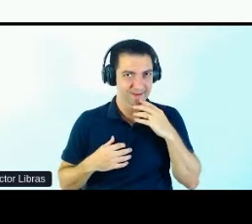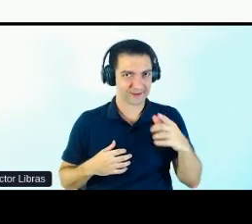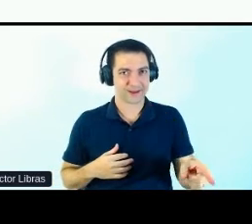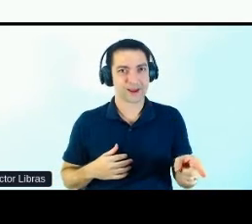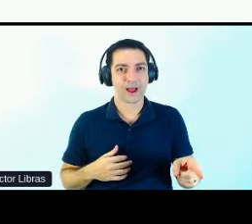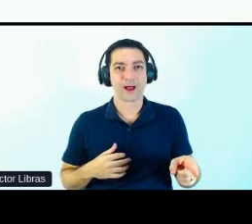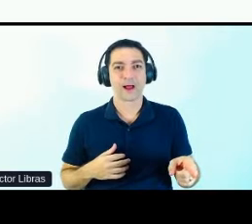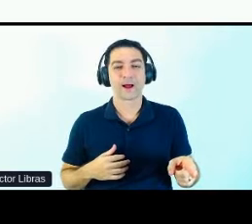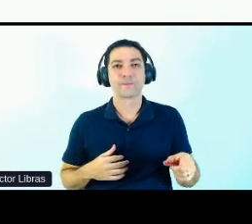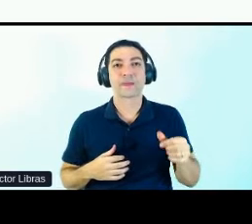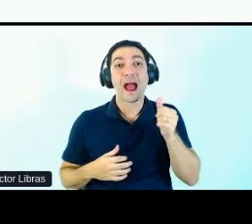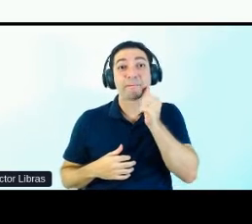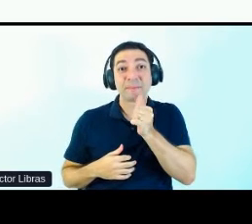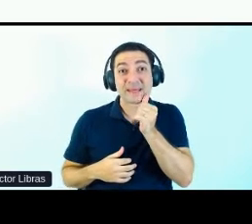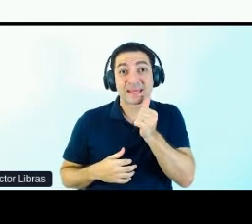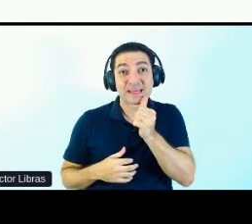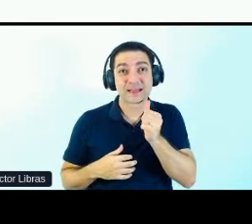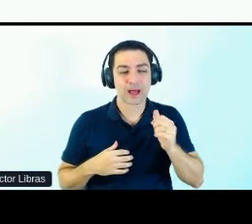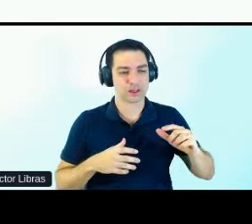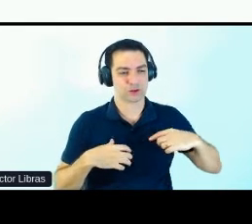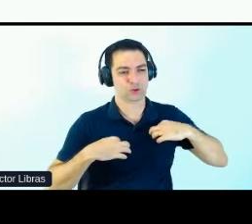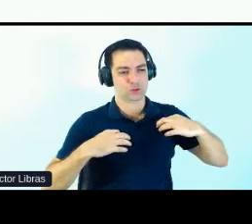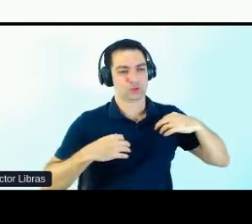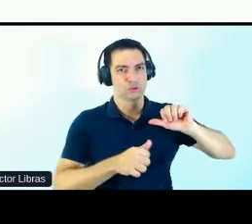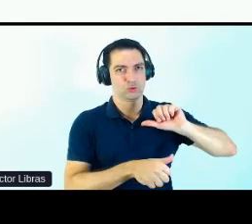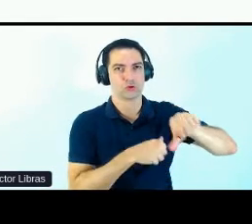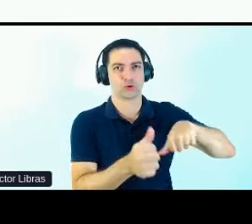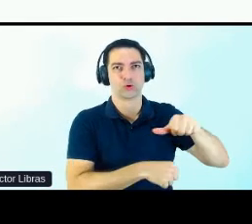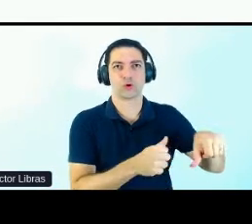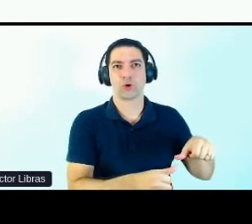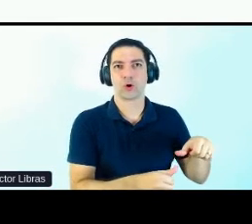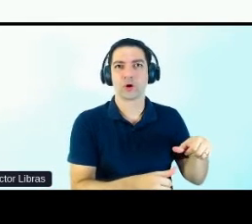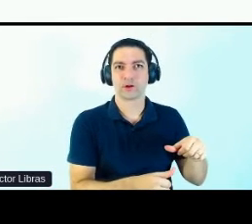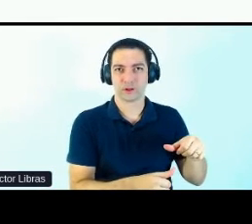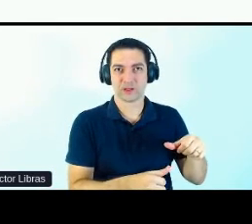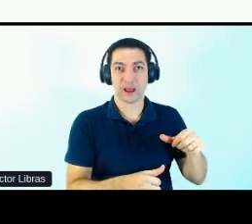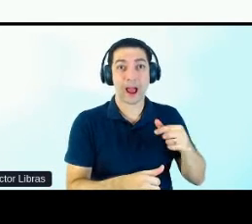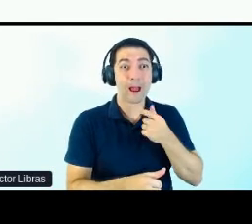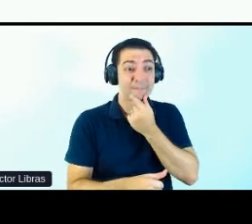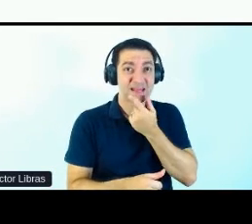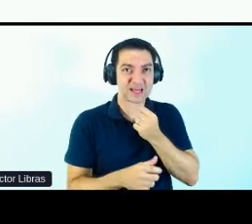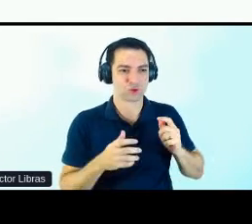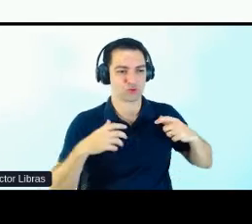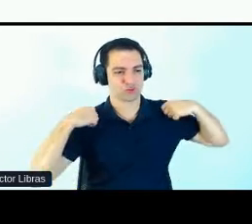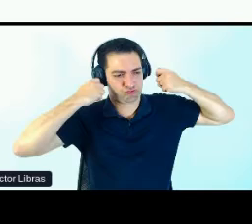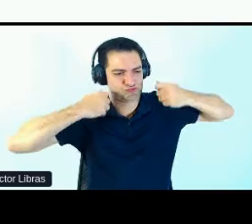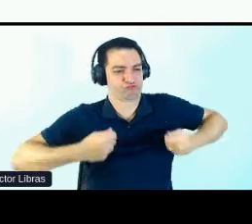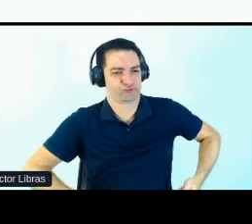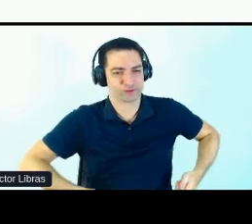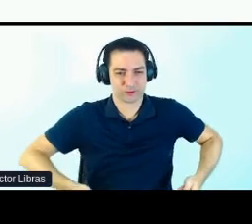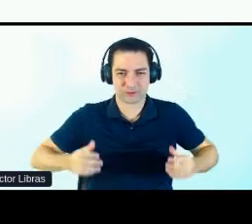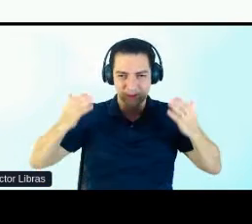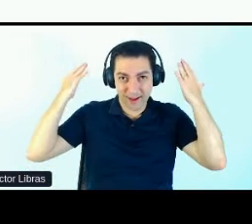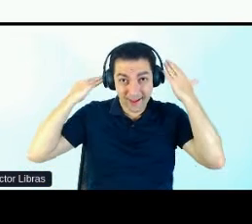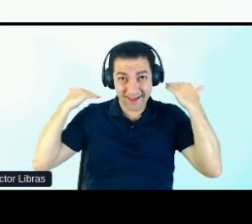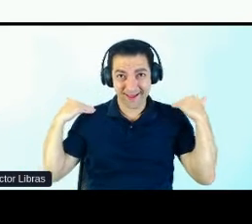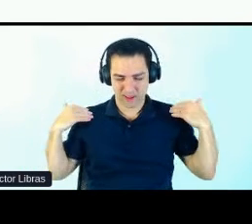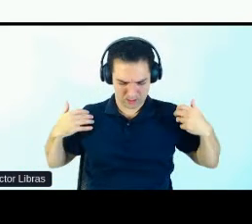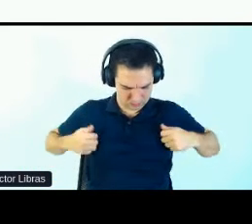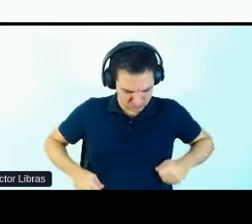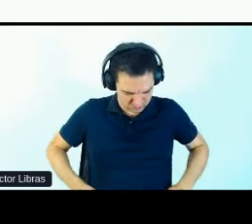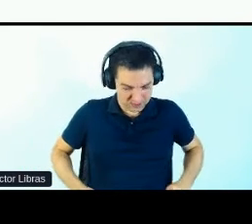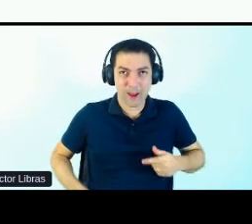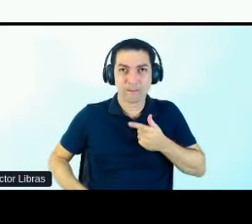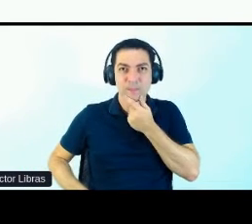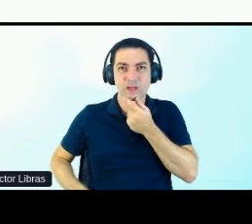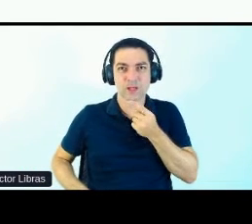um, e o menino ele ganhou roupas e identidade feminina. Os voluntários eles não sabiam dessas trocas